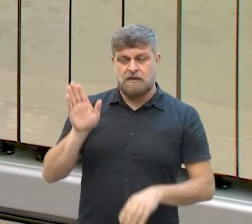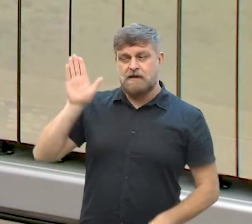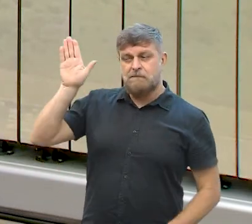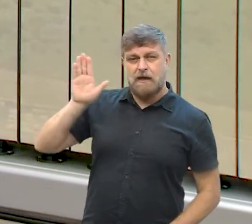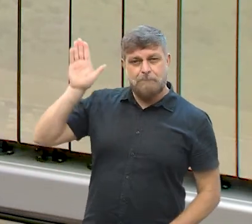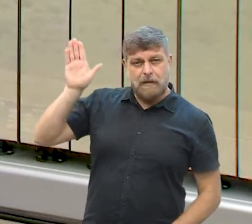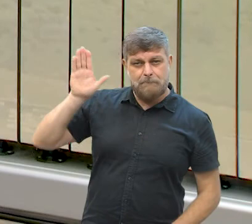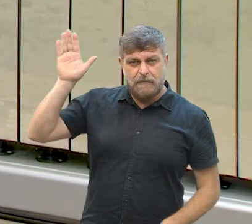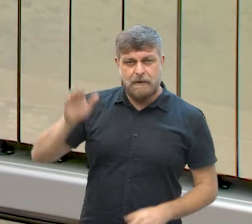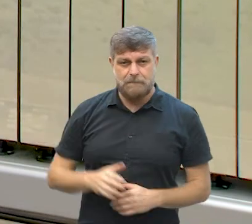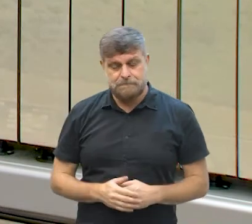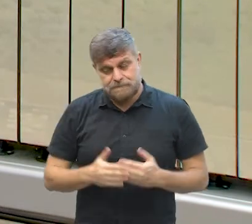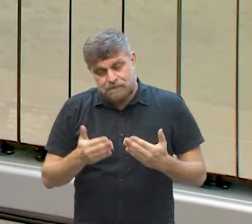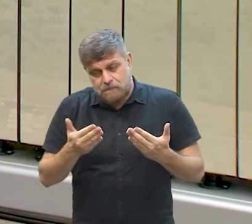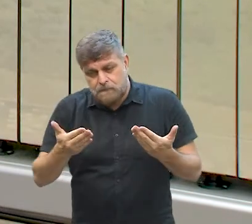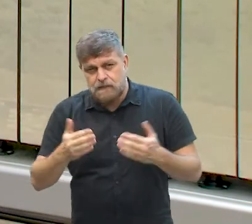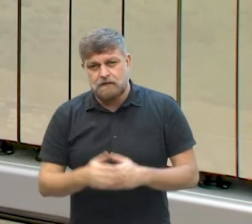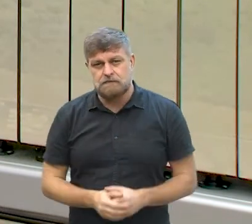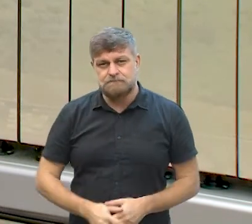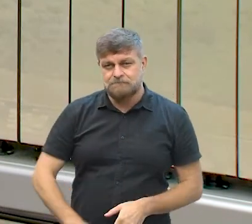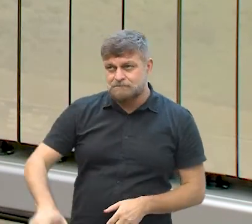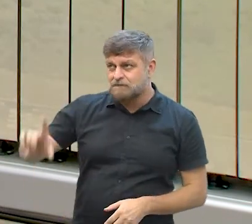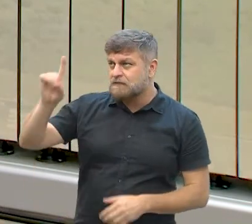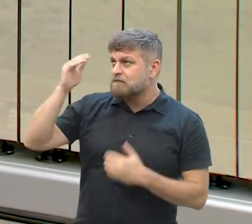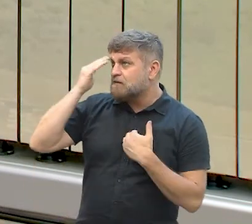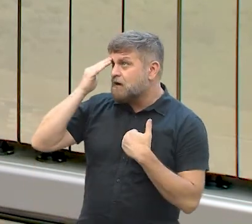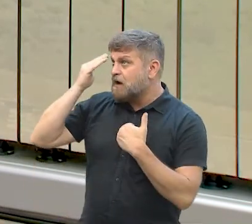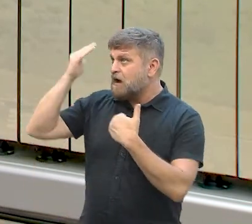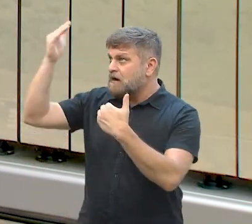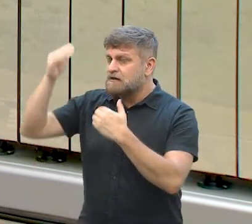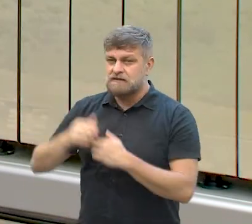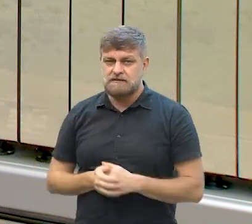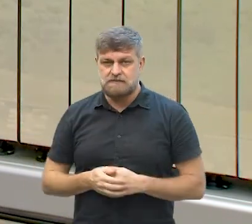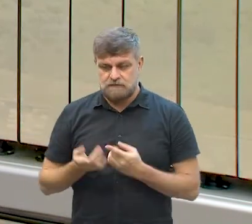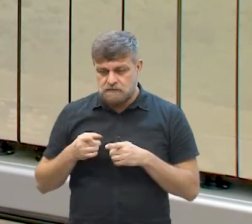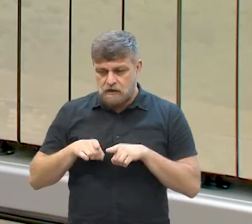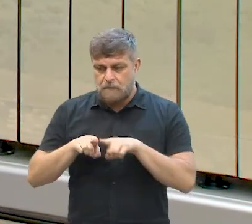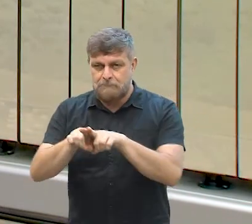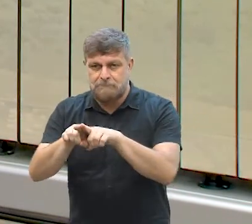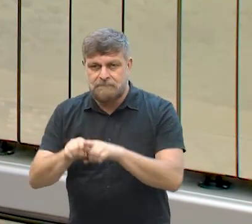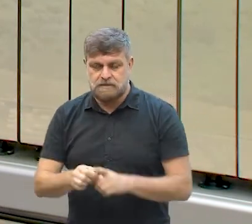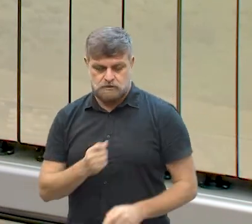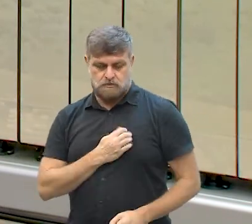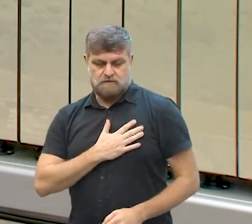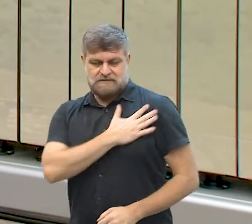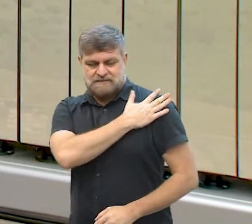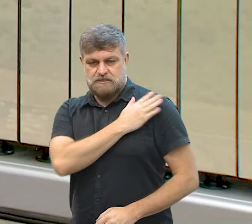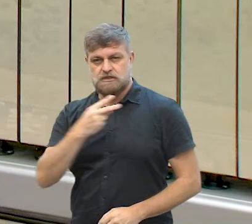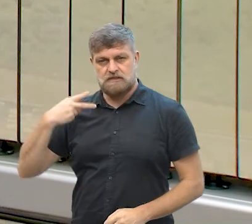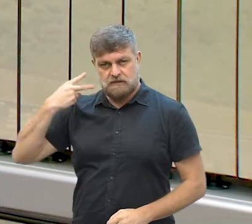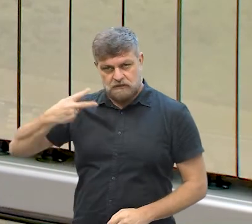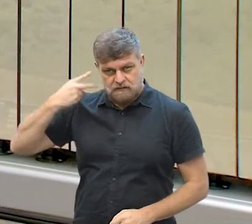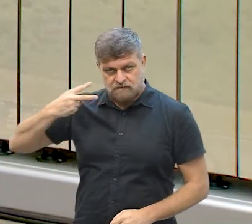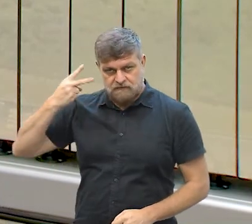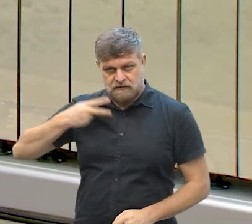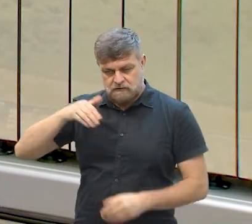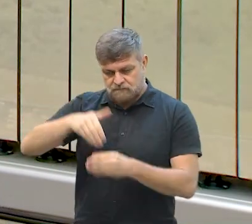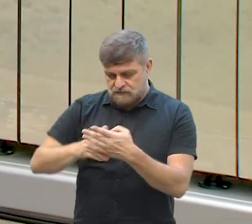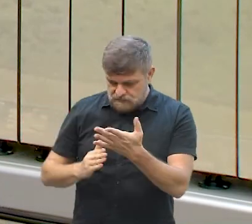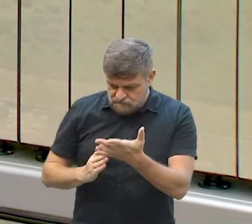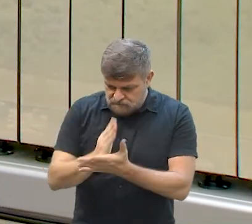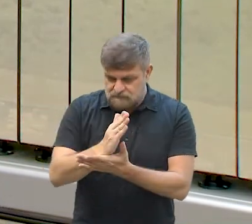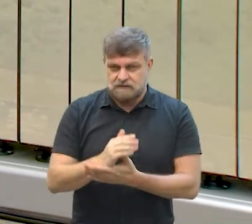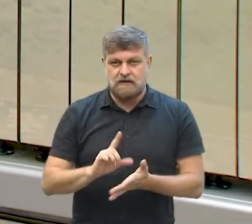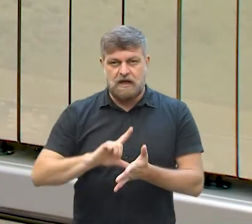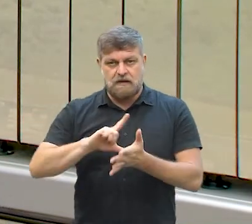desejo também de ser candidato, mas graças a Deus, né, a gente fez uma boa parceria, eu e o Santini, e ele foi